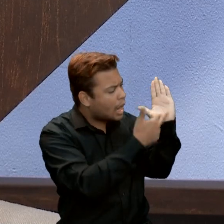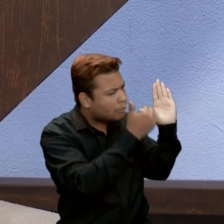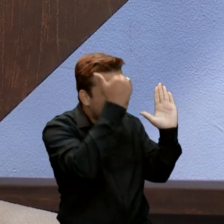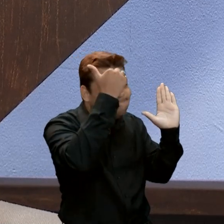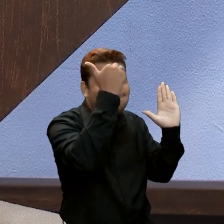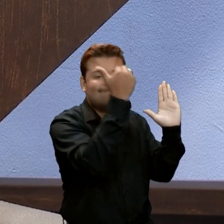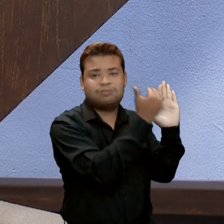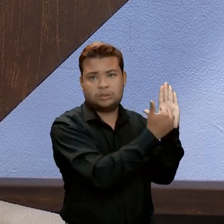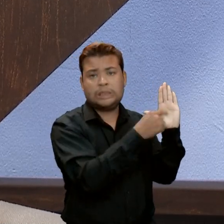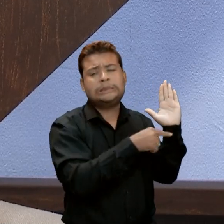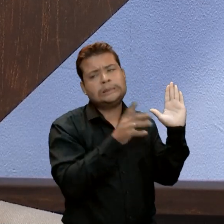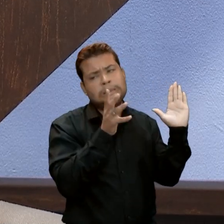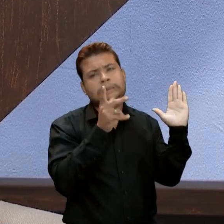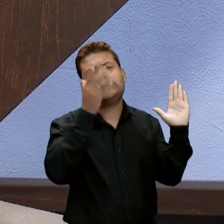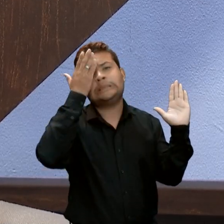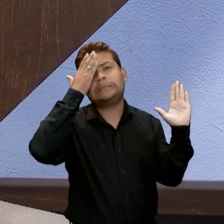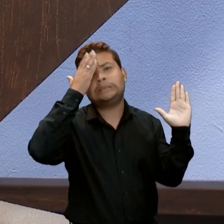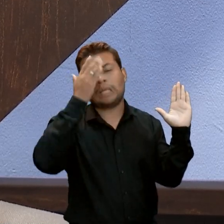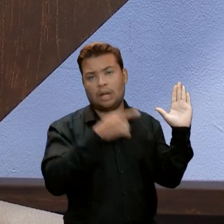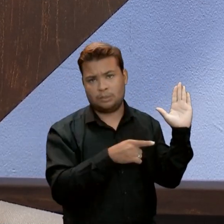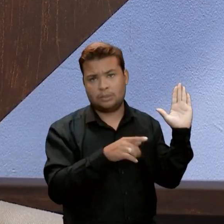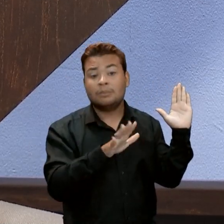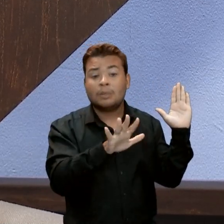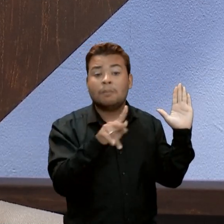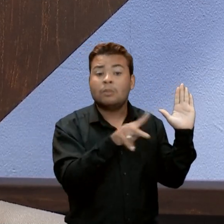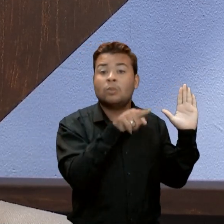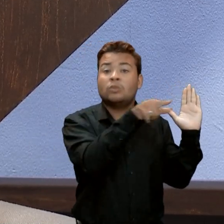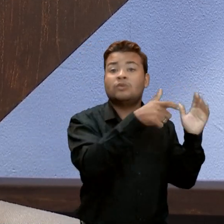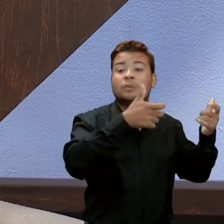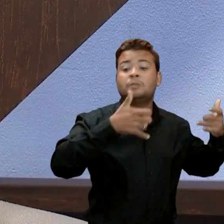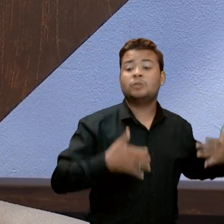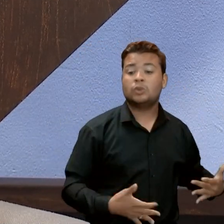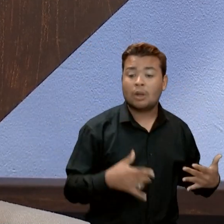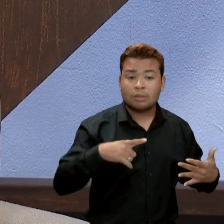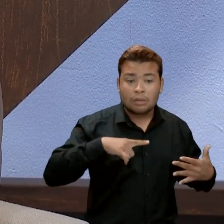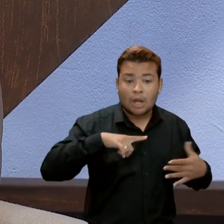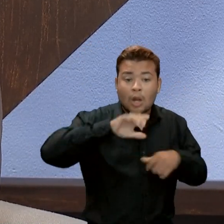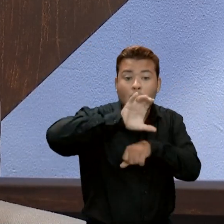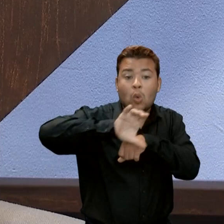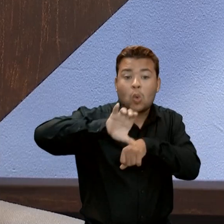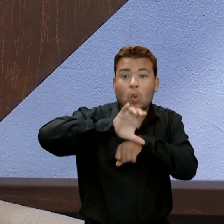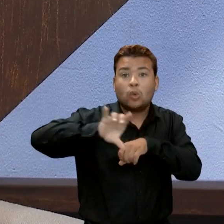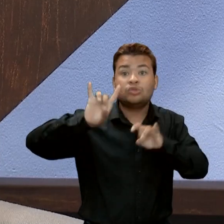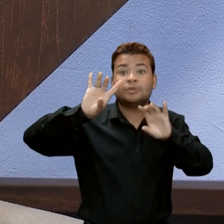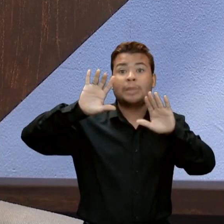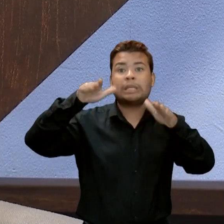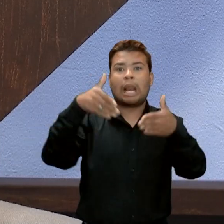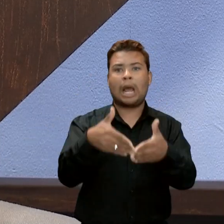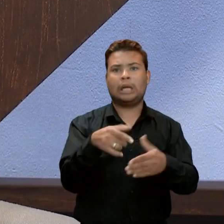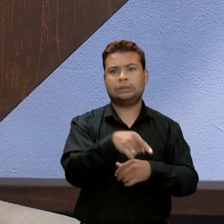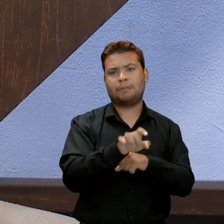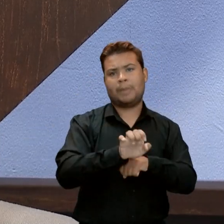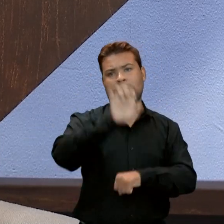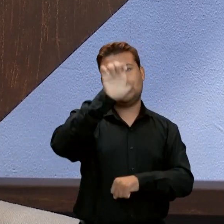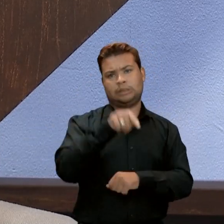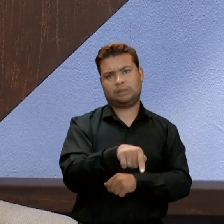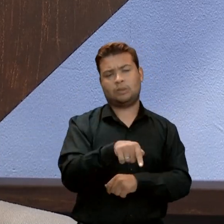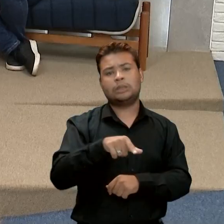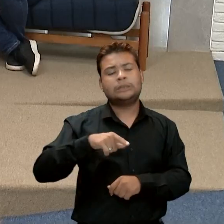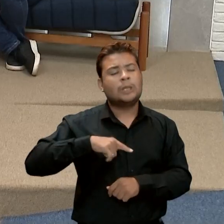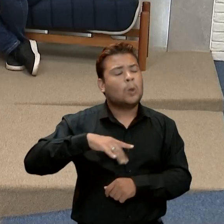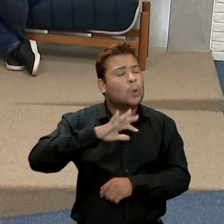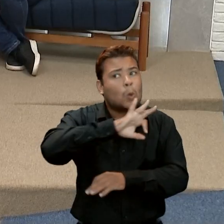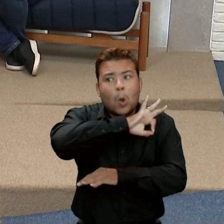demorada, mas o professor comentou sobre os cursos de especialização, que nós temos excelentes cursos